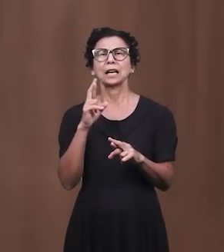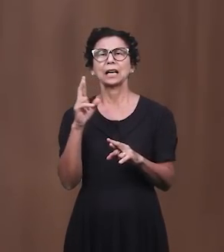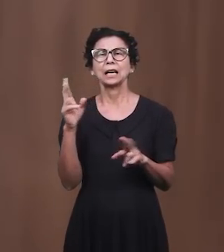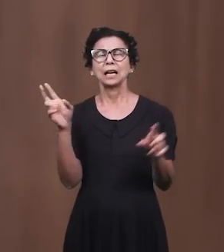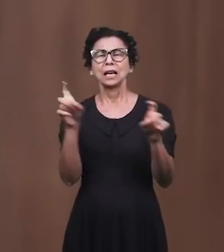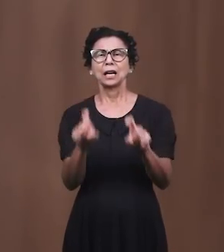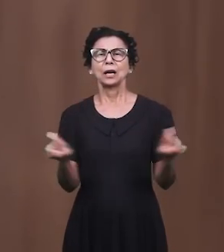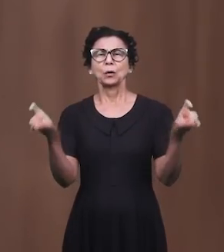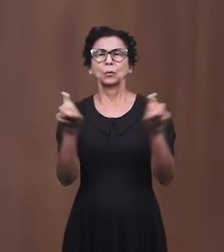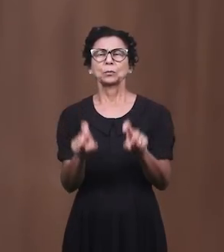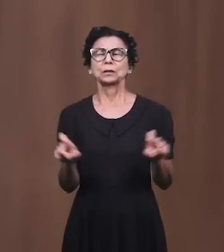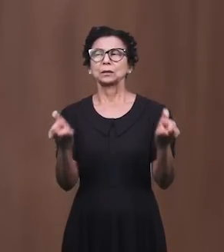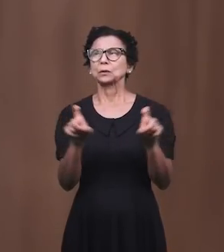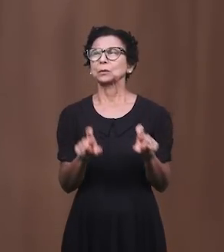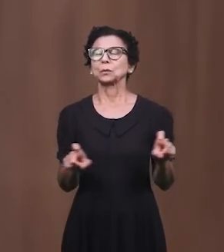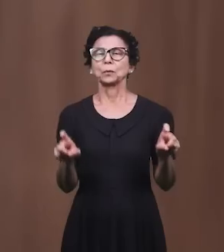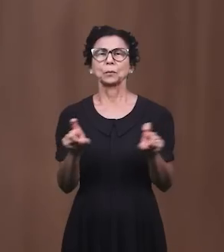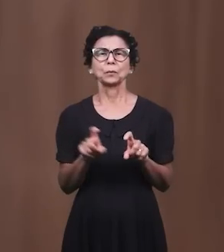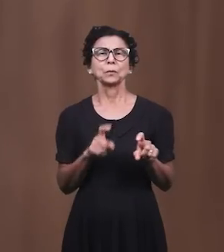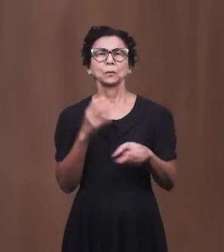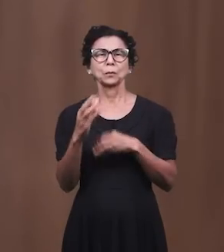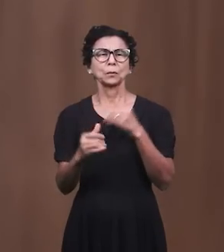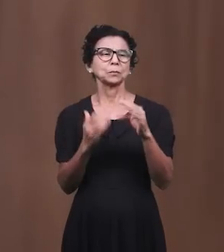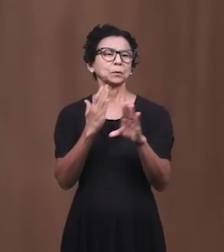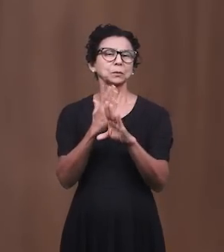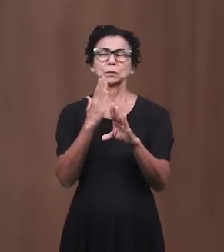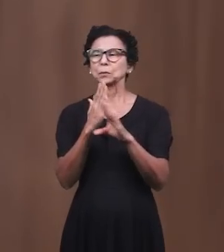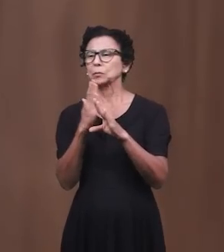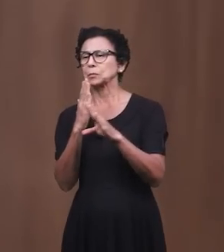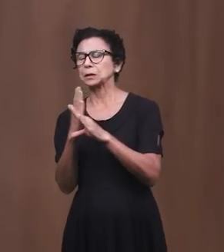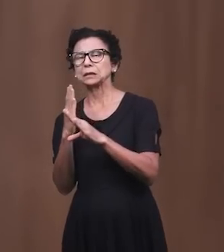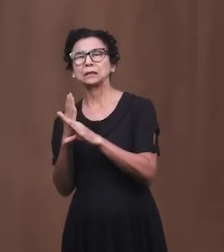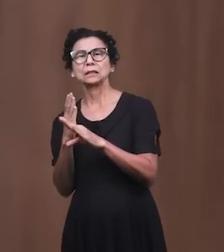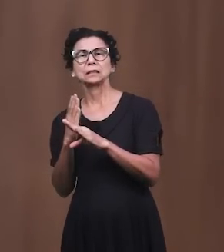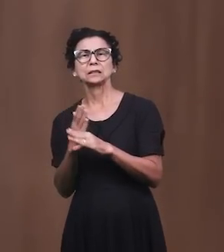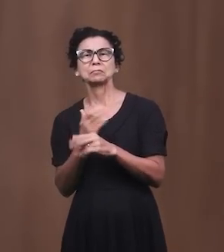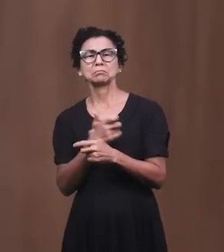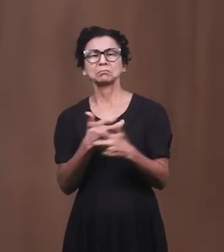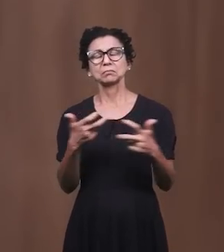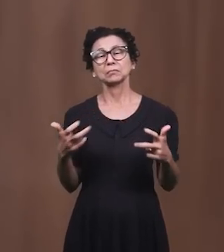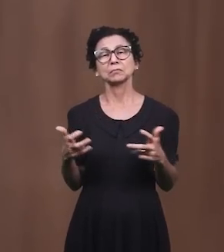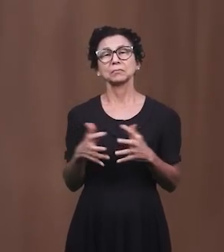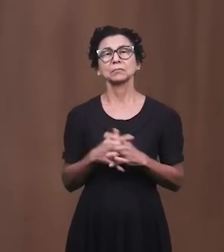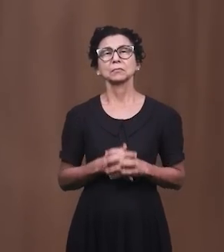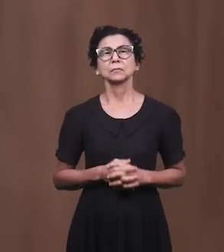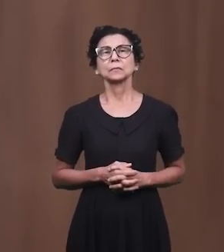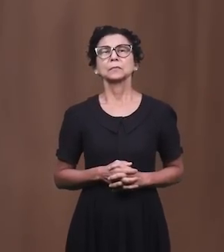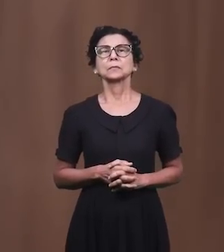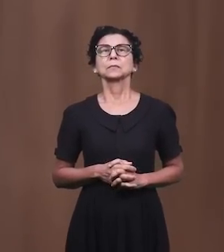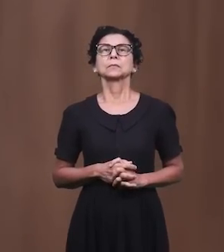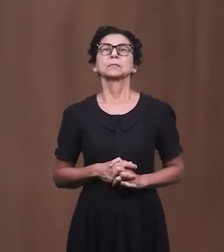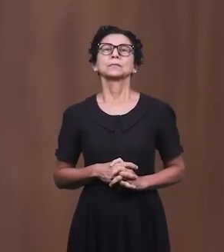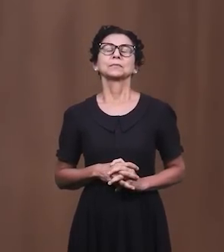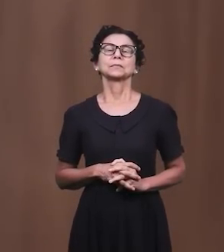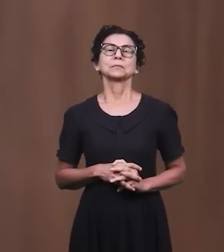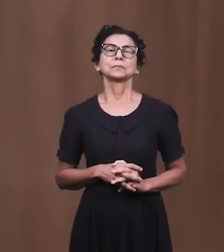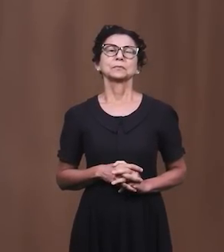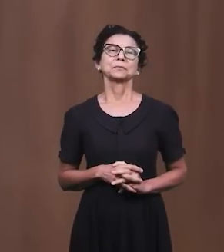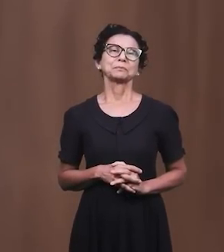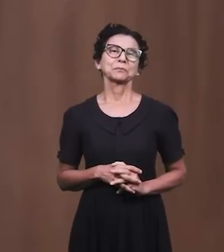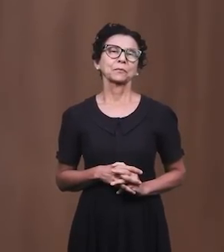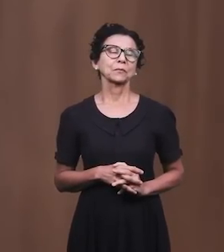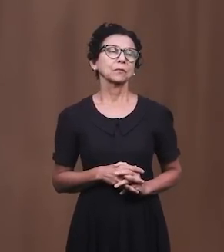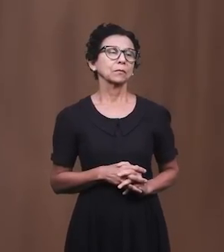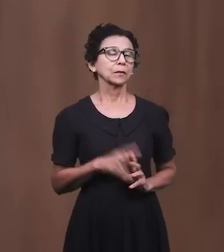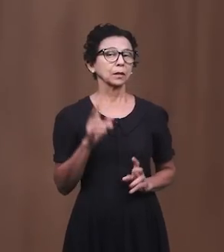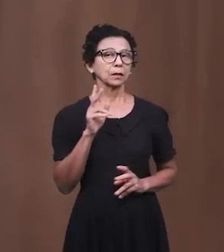códigos de computador, como decifrar isso, decifrar aquilo. Mas até seria interessante